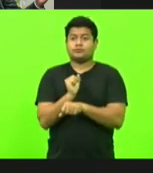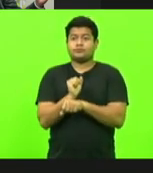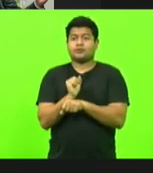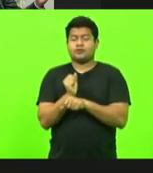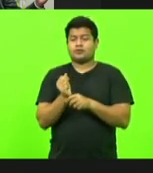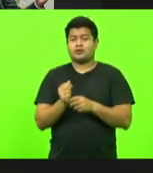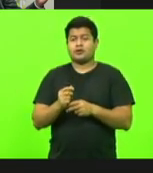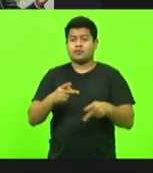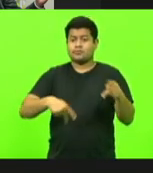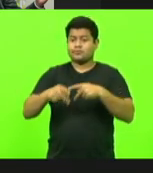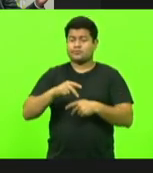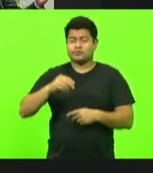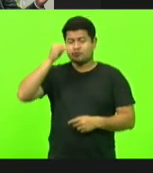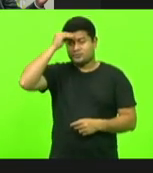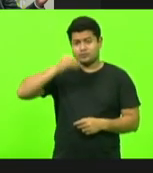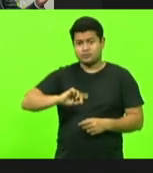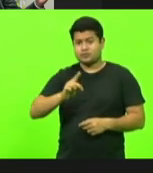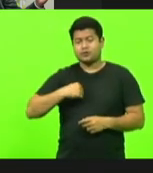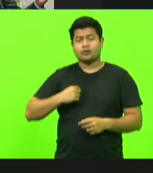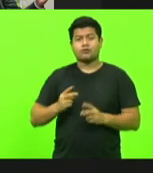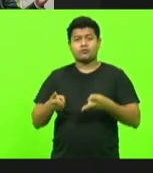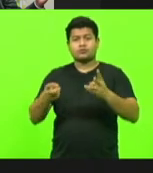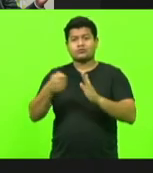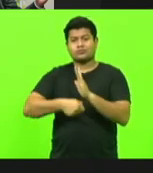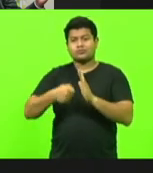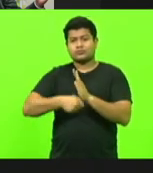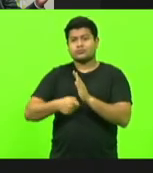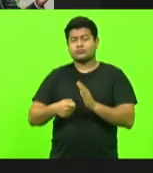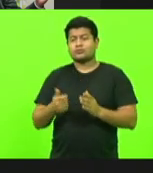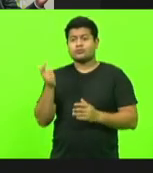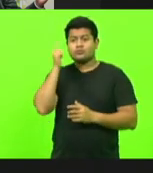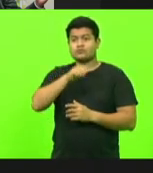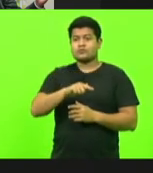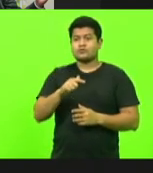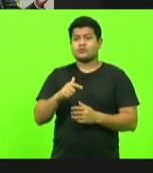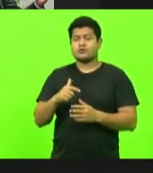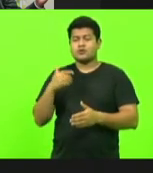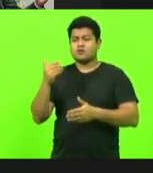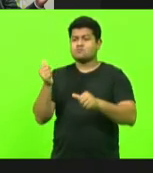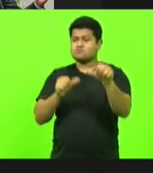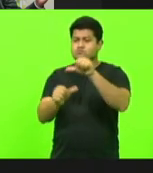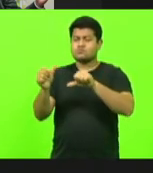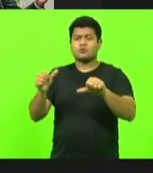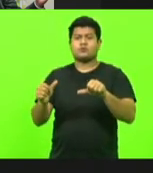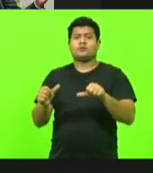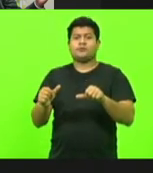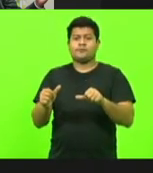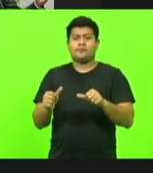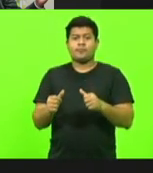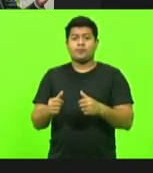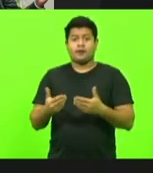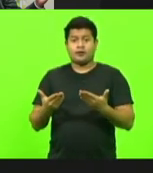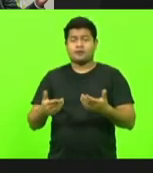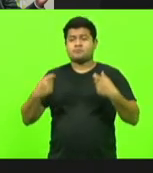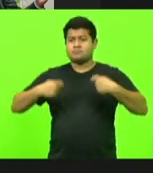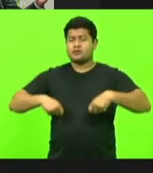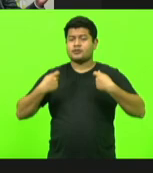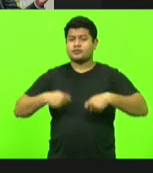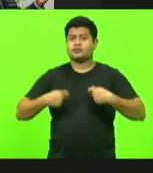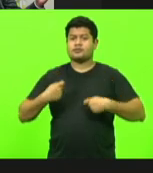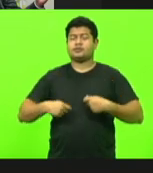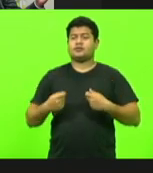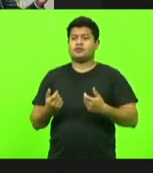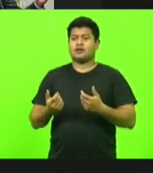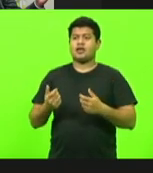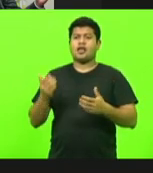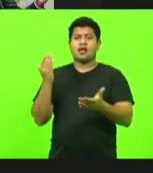firme e forte na luta para que a gente bote o nosso Brasil nos eixos. O nosso país precisa de uma reforma, né, nesses sistemas,